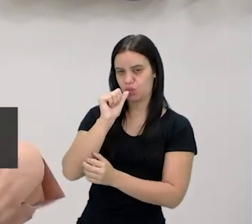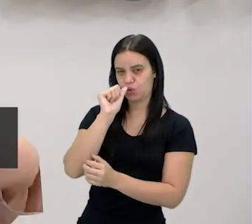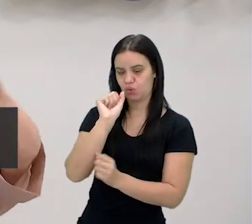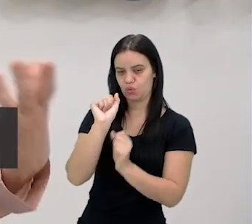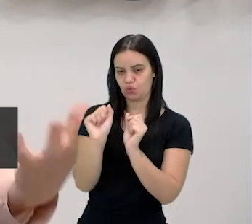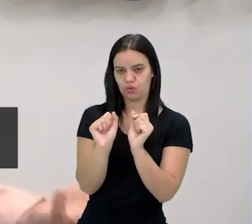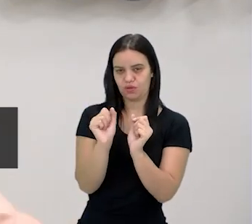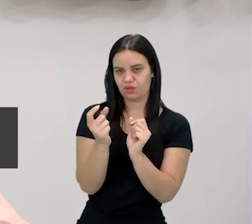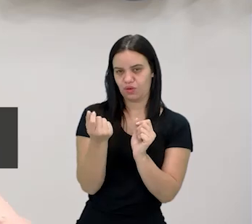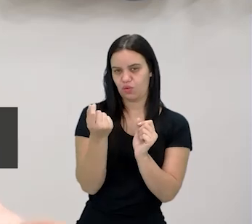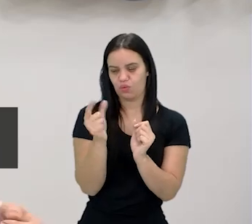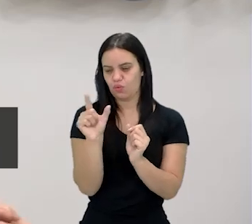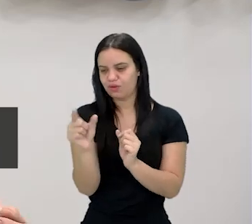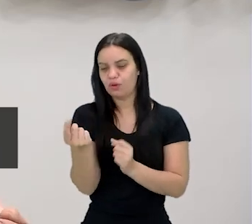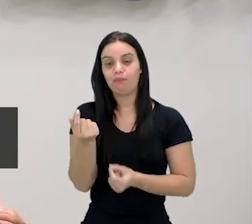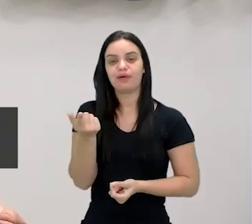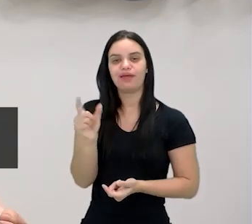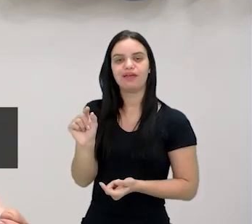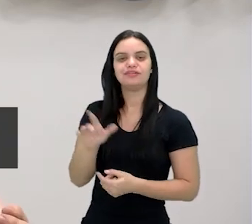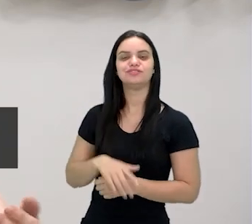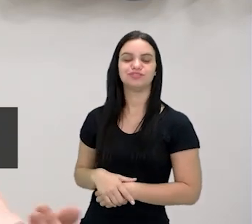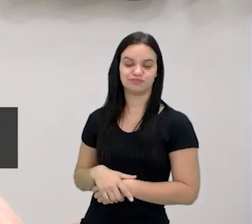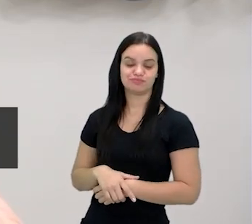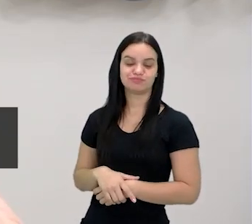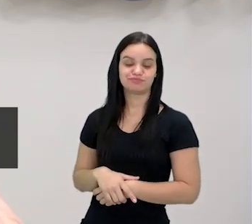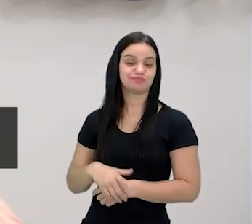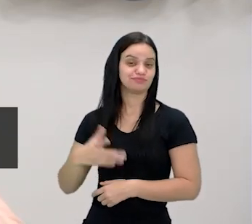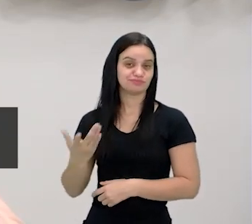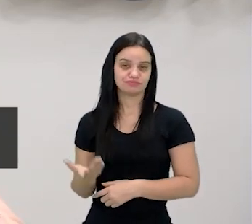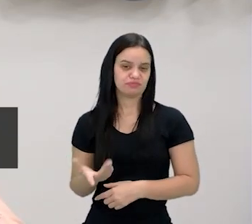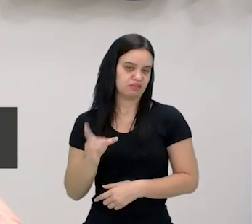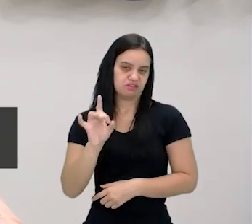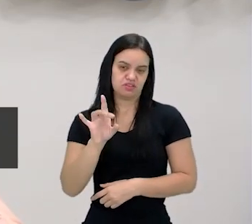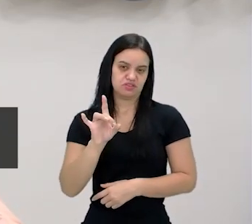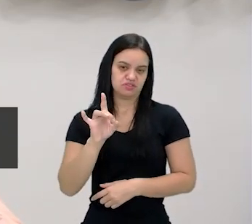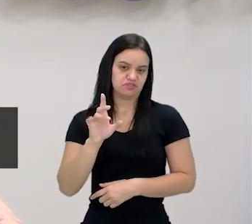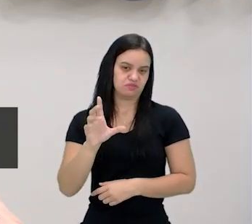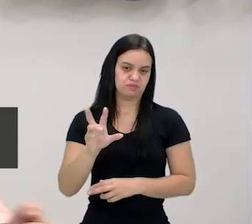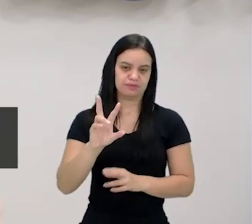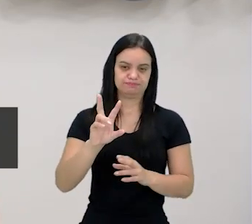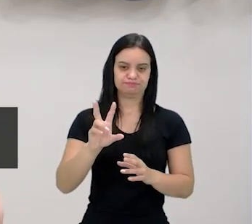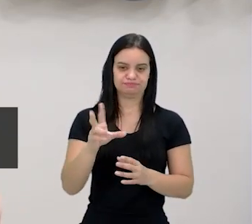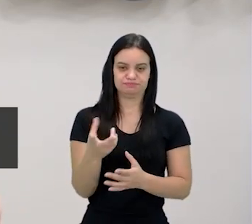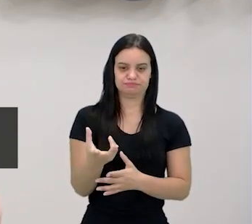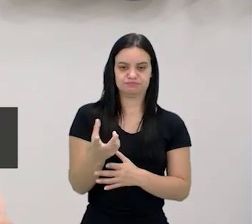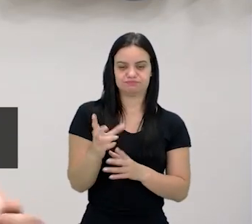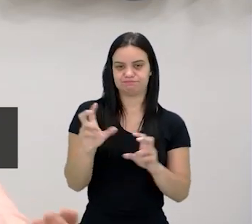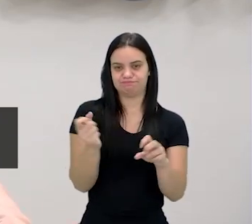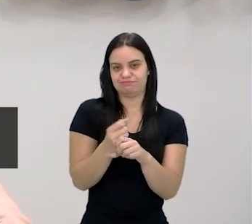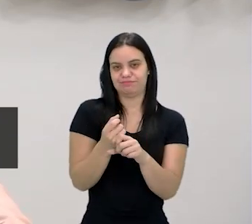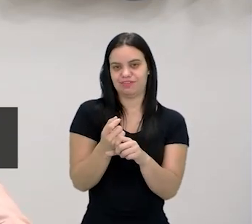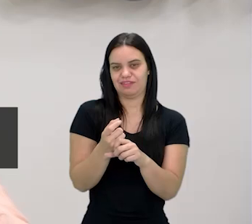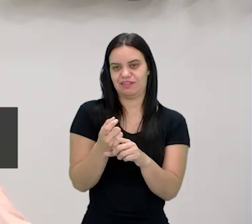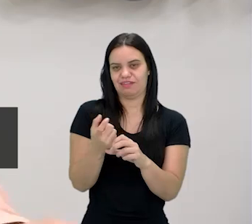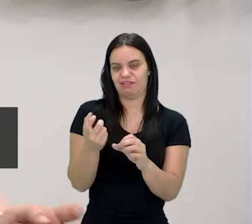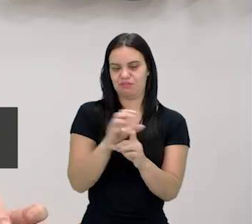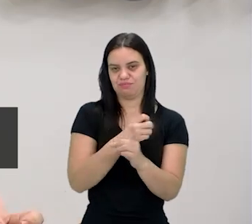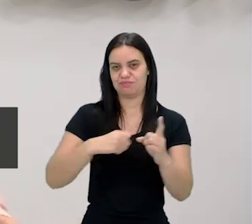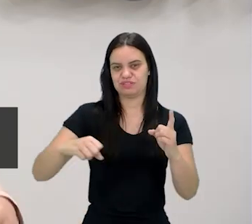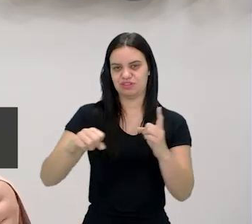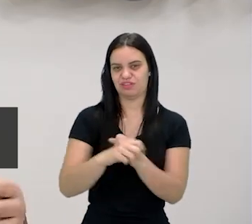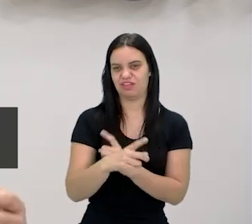que quanto estava aquele, quanto custava o outro. E isso é nada mais que uma herança da sociedade escravocrata, né?